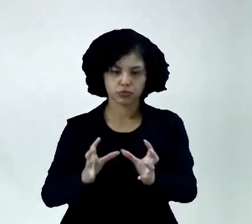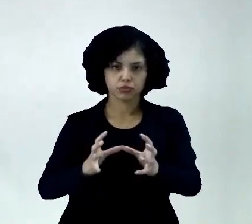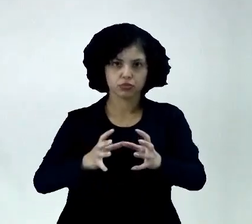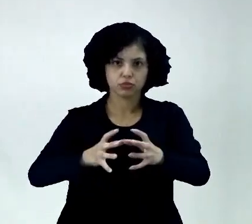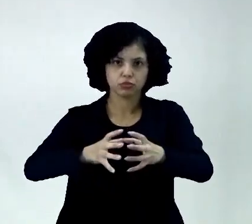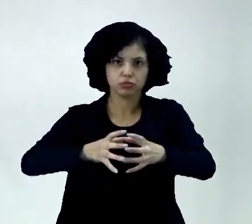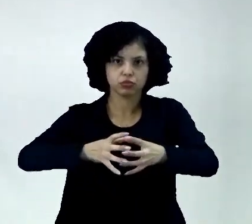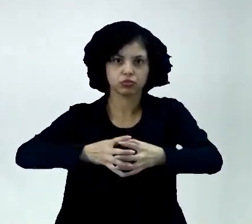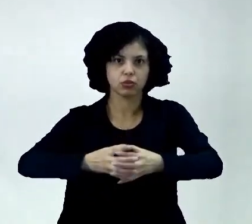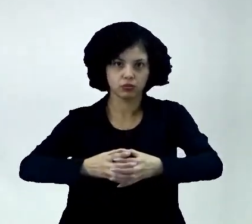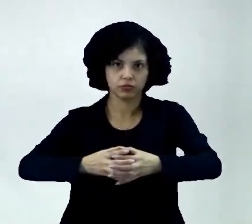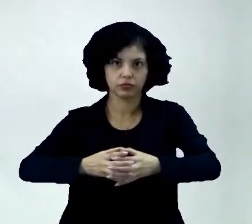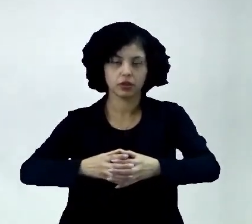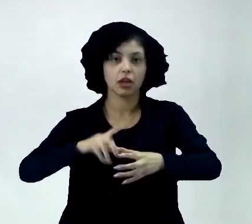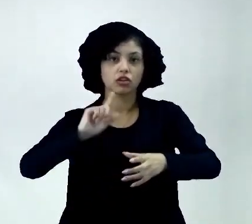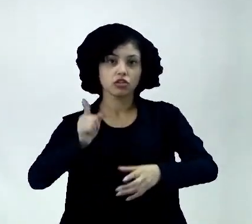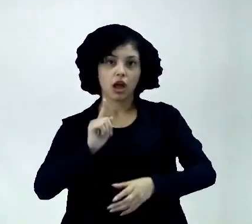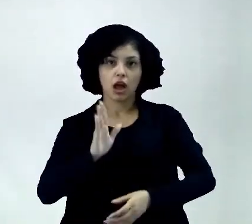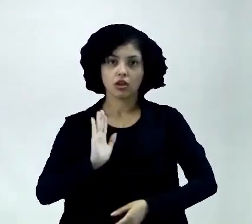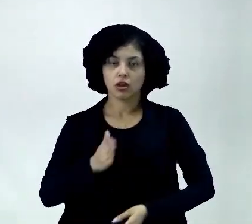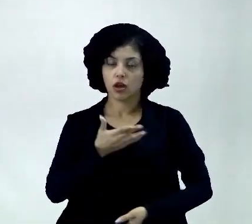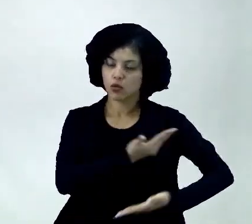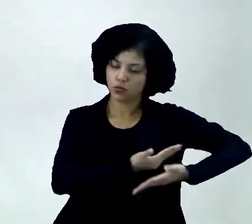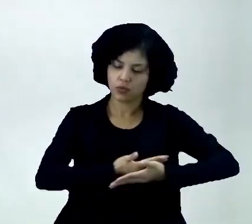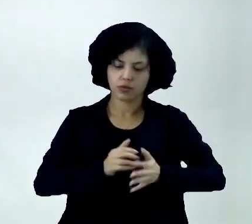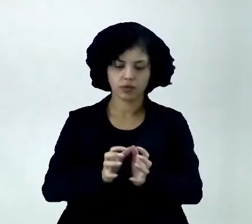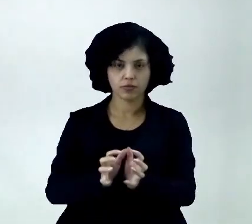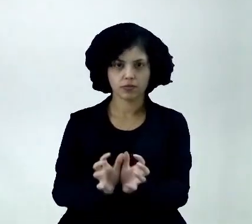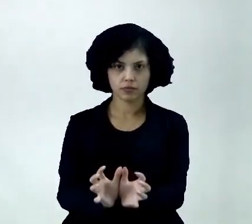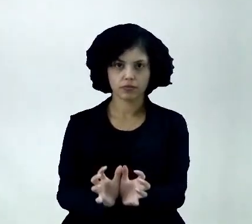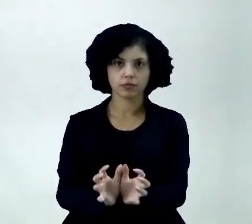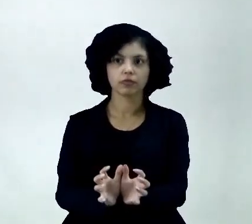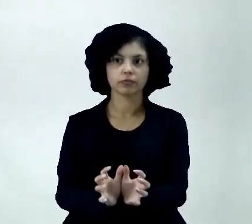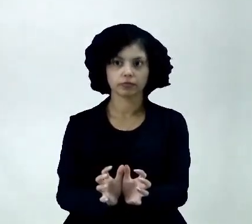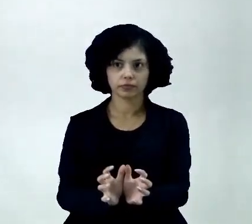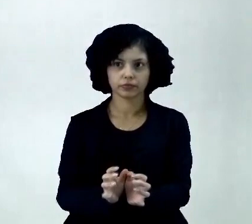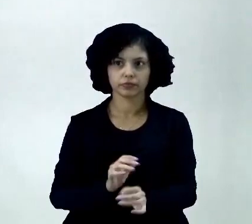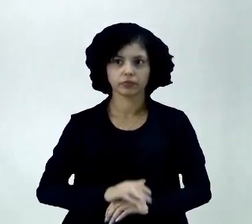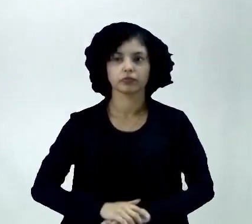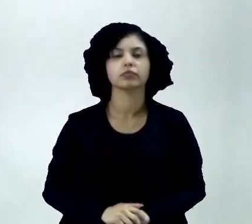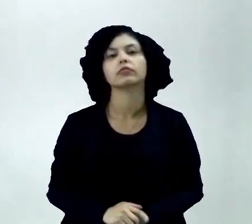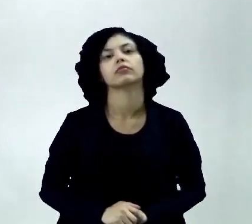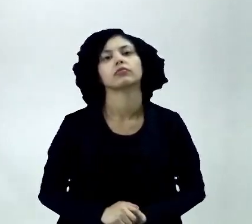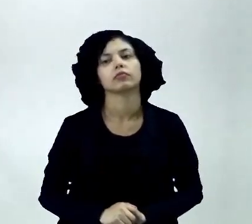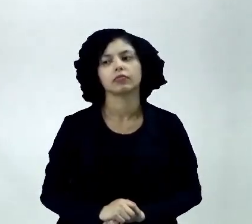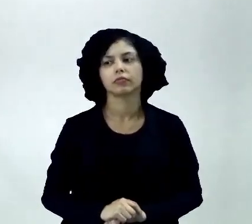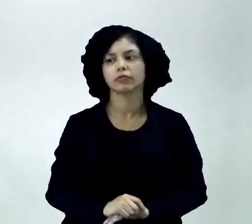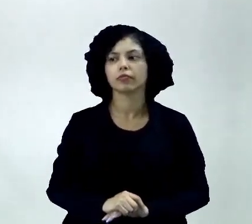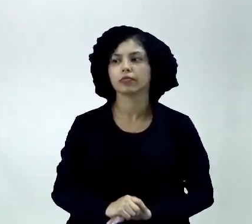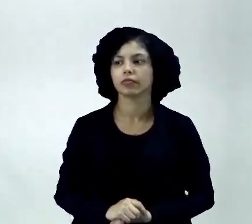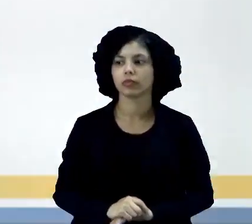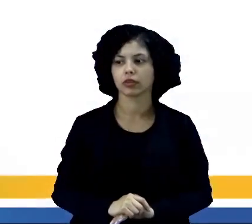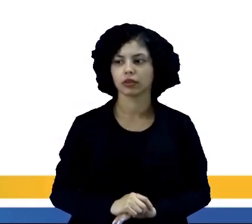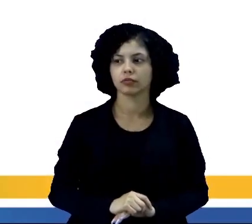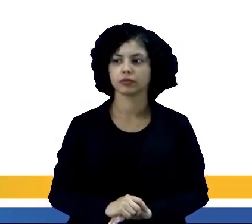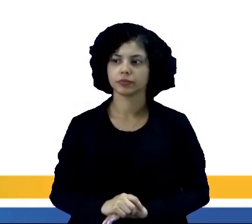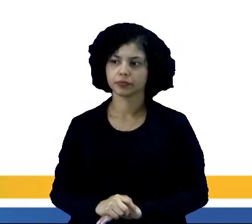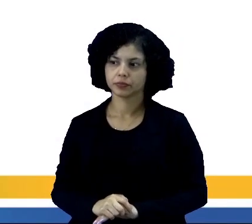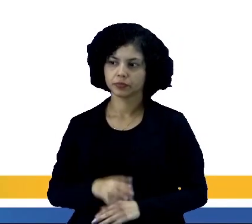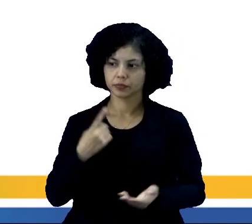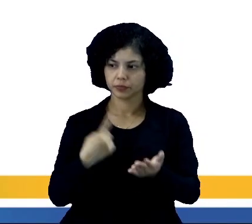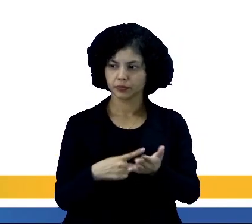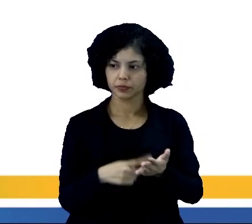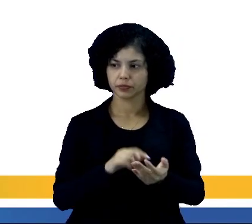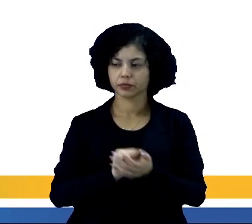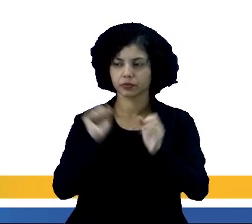interação. É como se fosse mais afastado e vai unindo. Então, por isso que tem a famosa moleira. Então, isso vai ser de